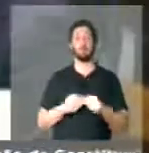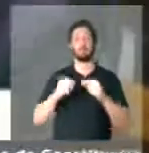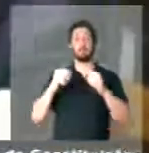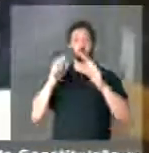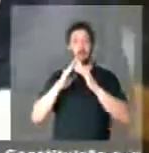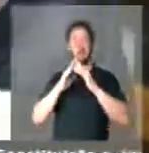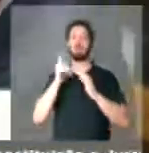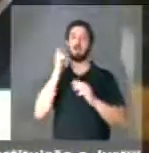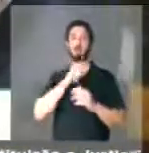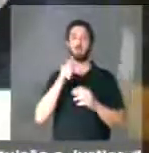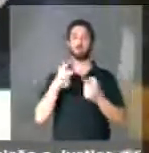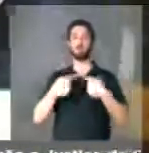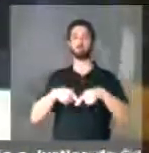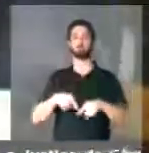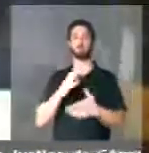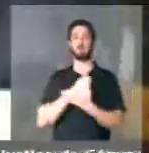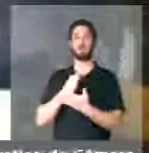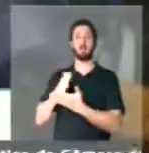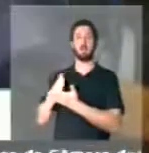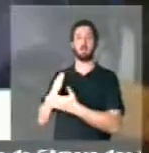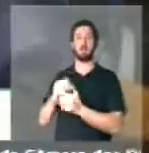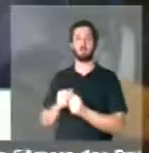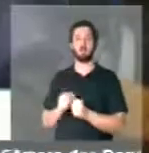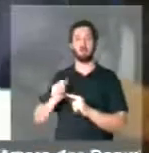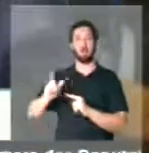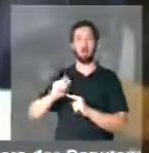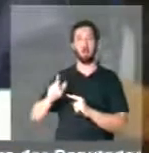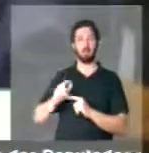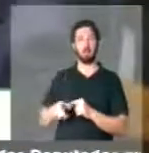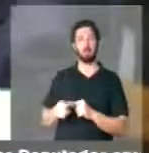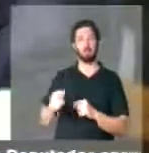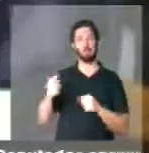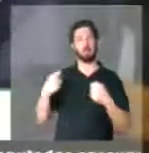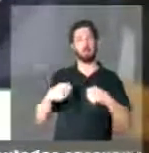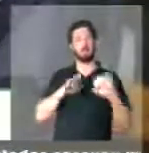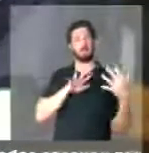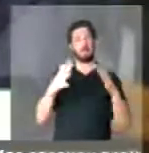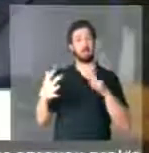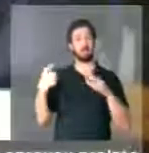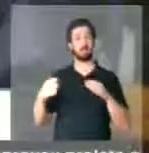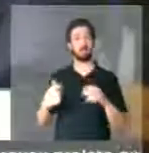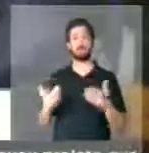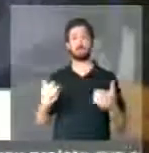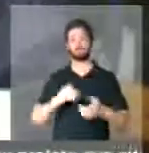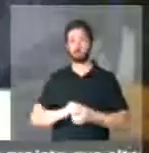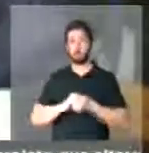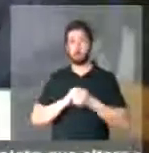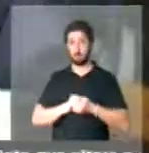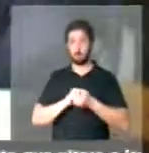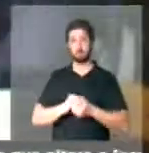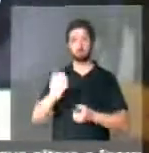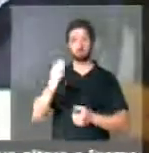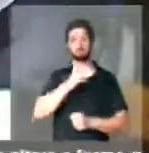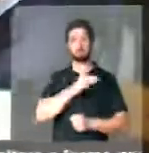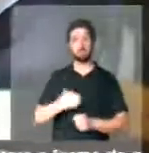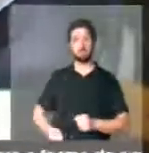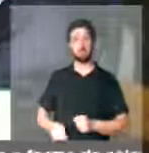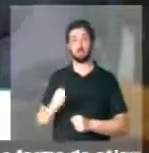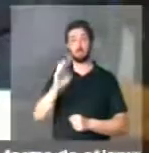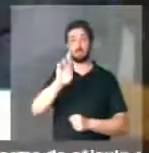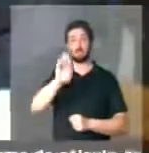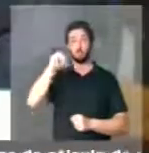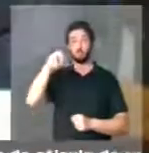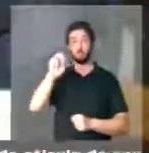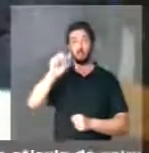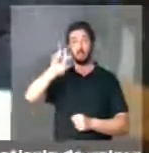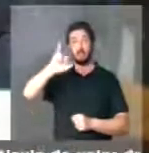será financiado. Há necessidade desse período de transição. E aqui eu quero cumprimentar o ministro Bruno Araújo. Desde o primeiro dia